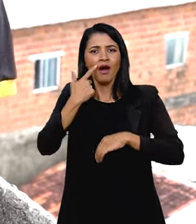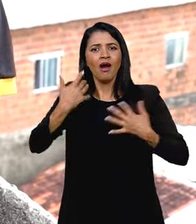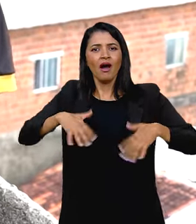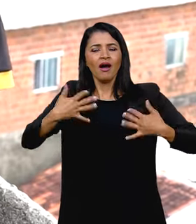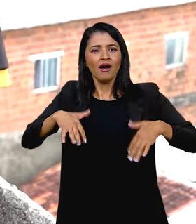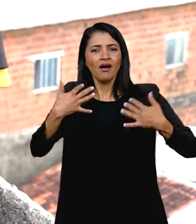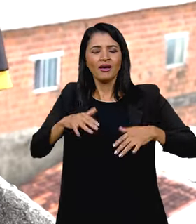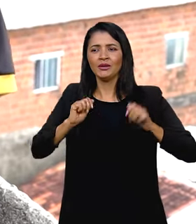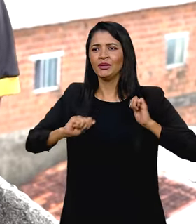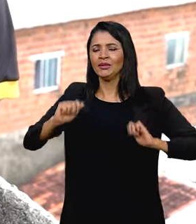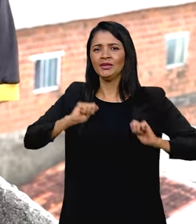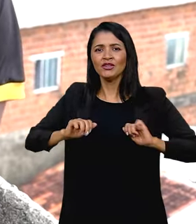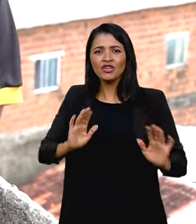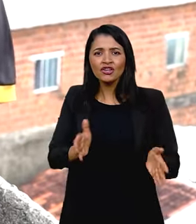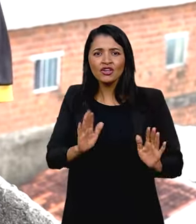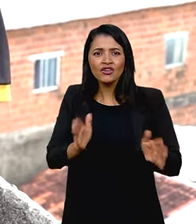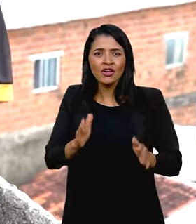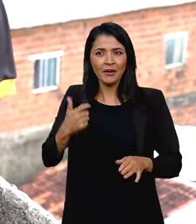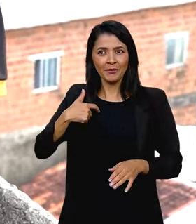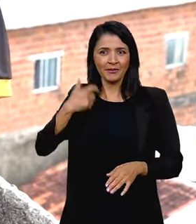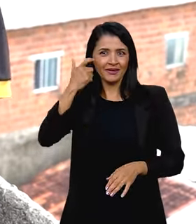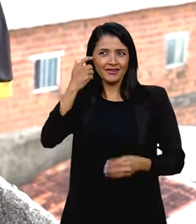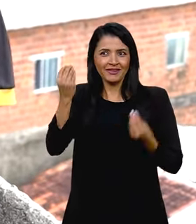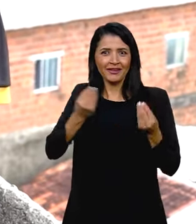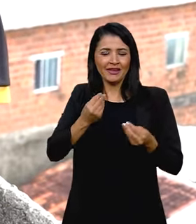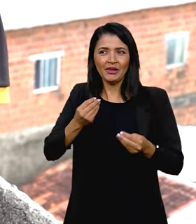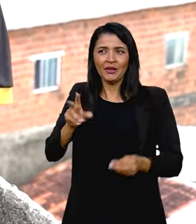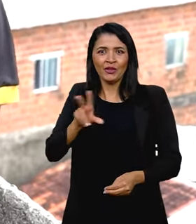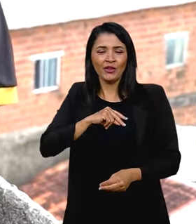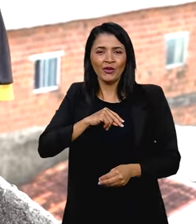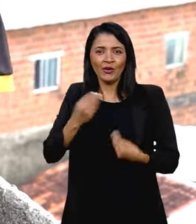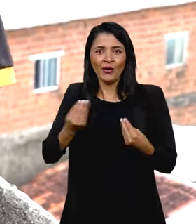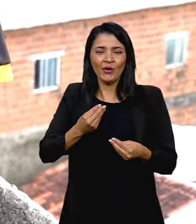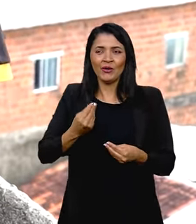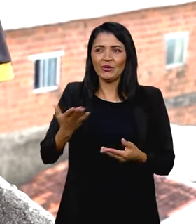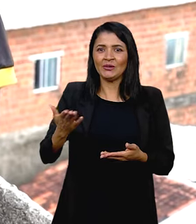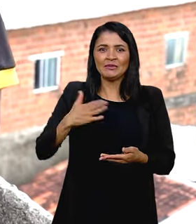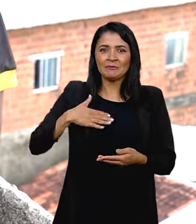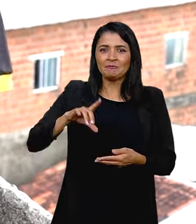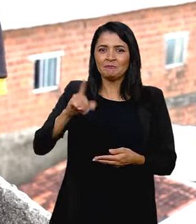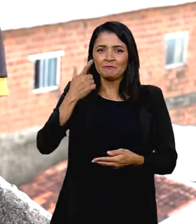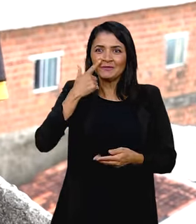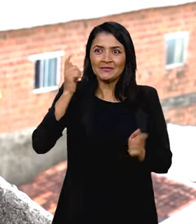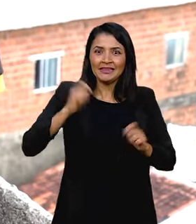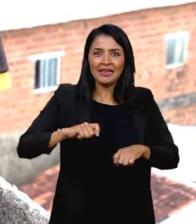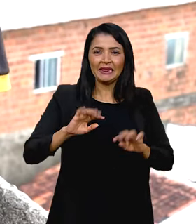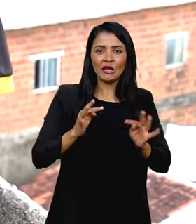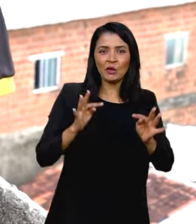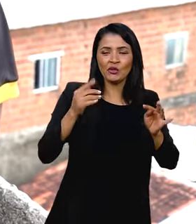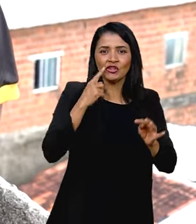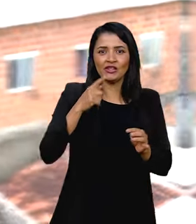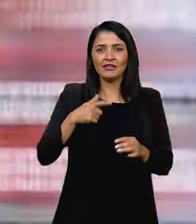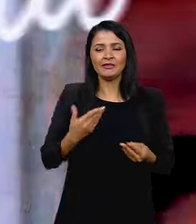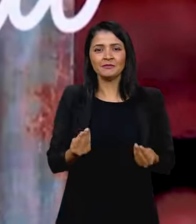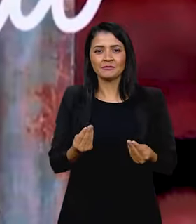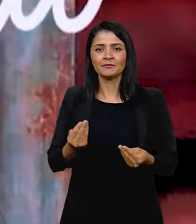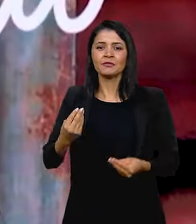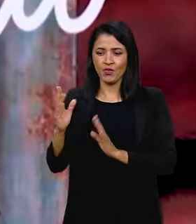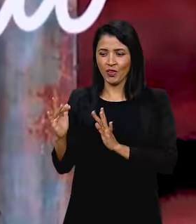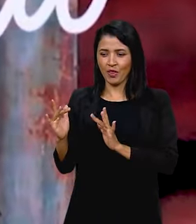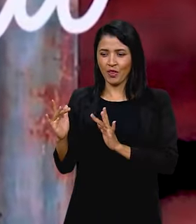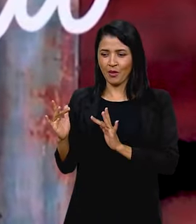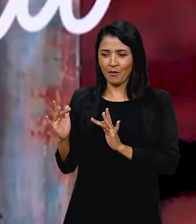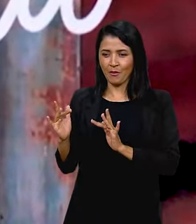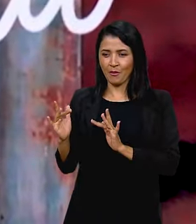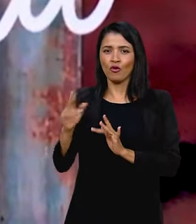fiquei já ansiedade e tal fiquei só para mim né meu Deus um curso já dando passo pra tecnologia eu vi